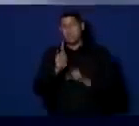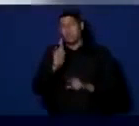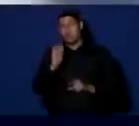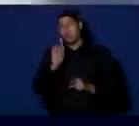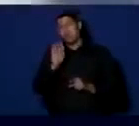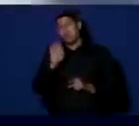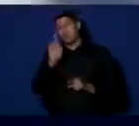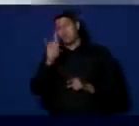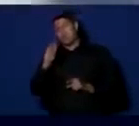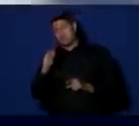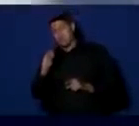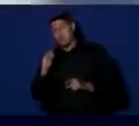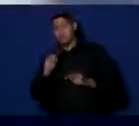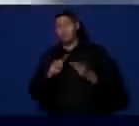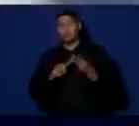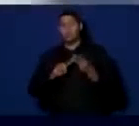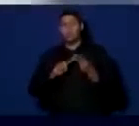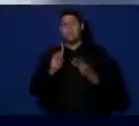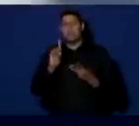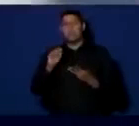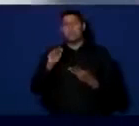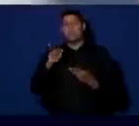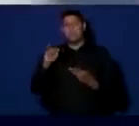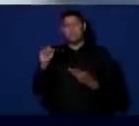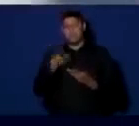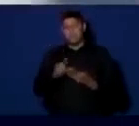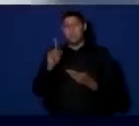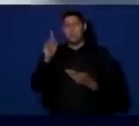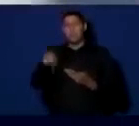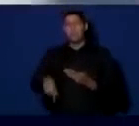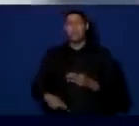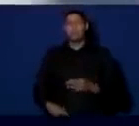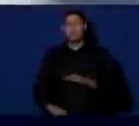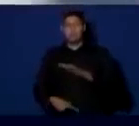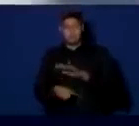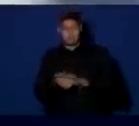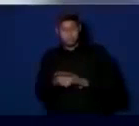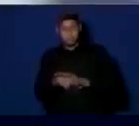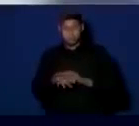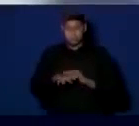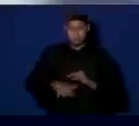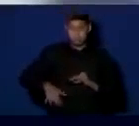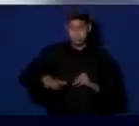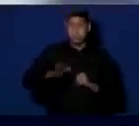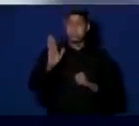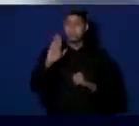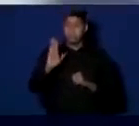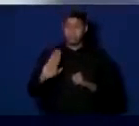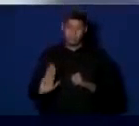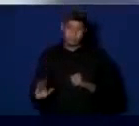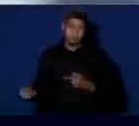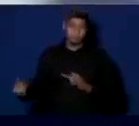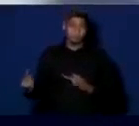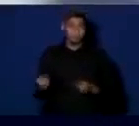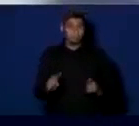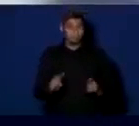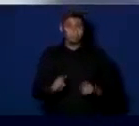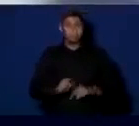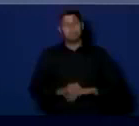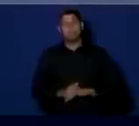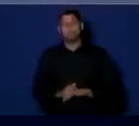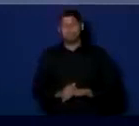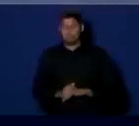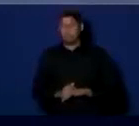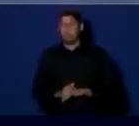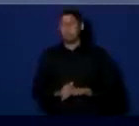Xavier, Daniel Goldberg, que são, acho que, estrelas do que o mercado brasileiro provocou,